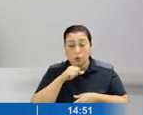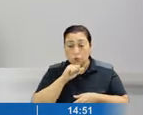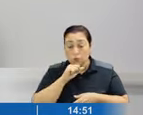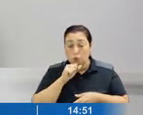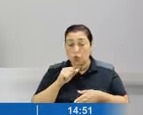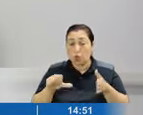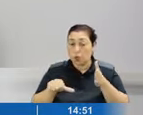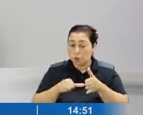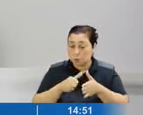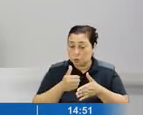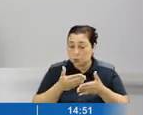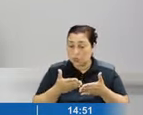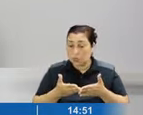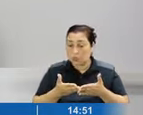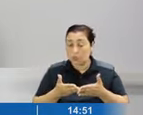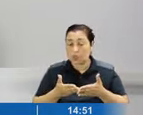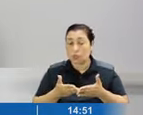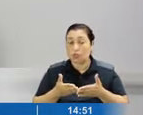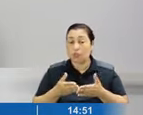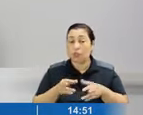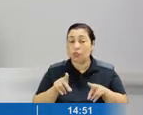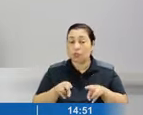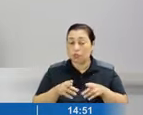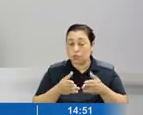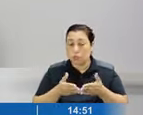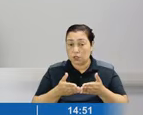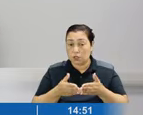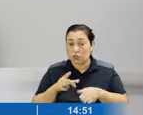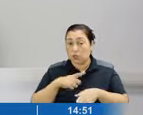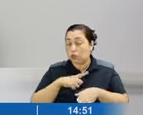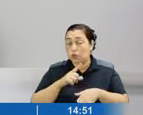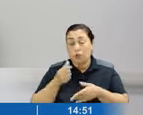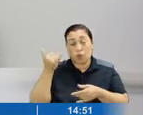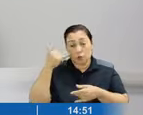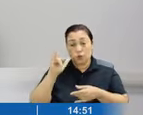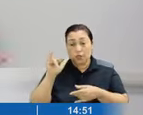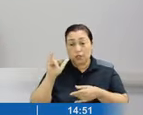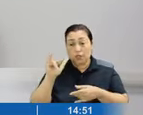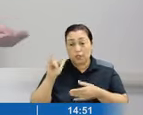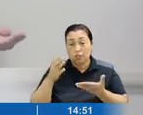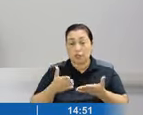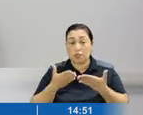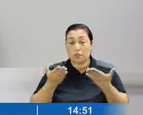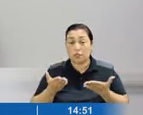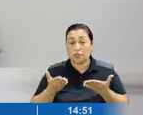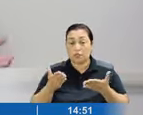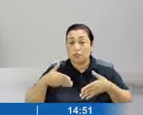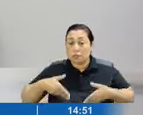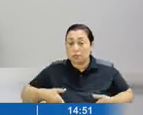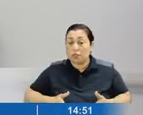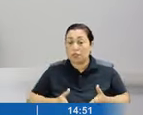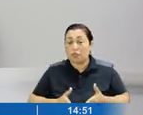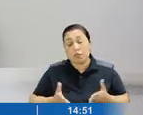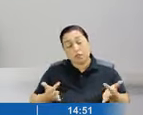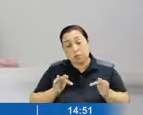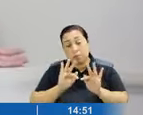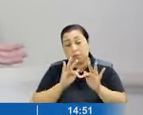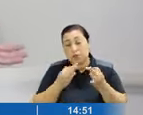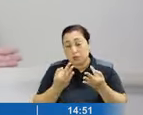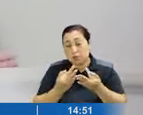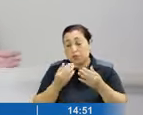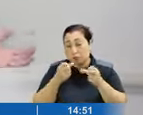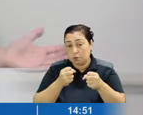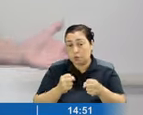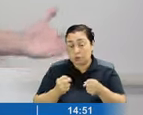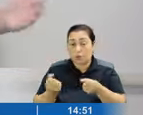primeiro grau, pais e irmãos, a gente não tem como evitá-los. Né? Então, nascemos naquela família, que pode